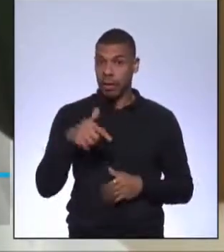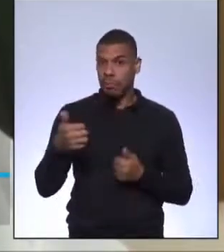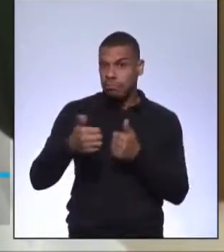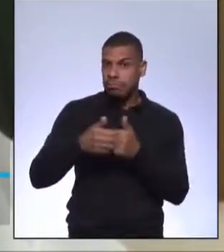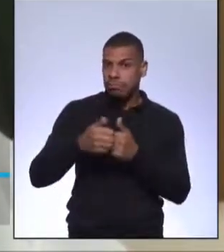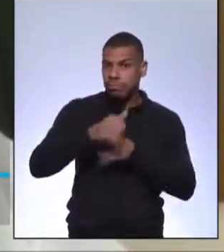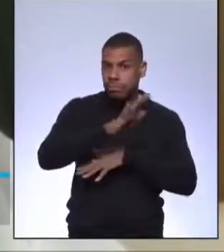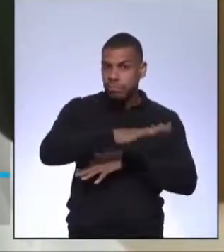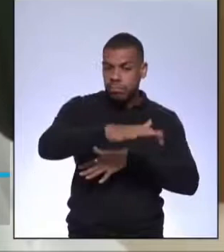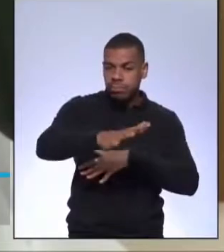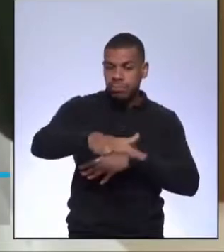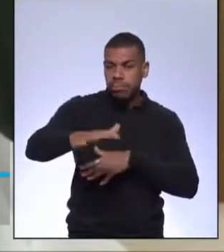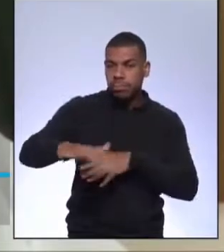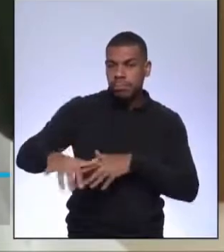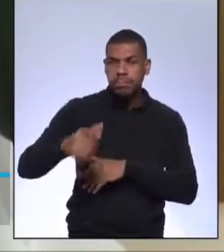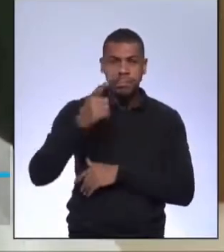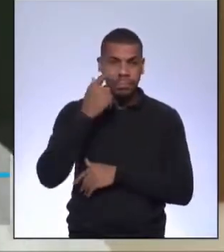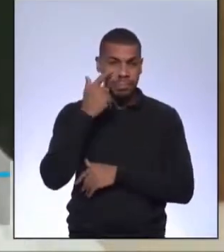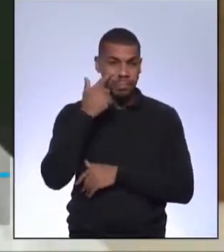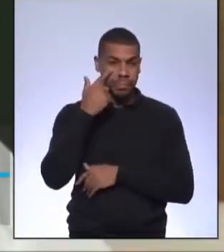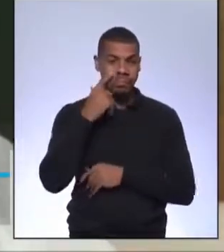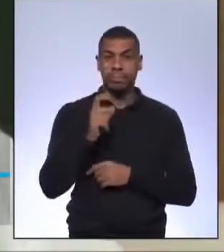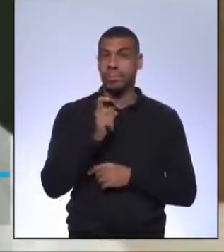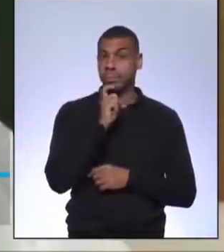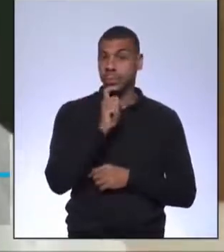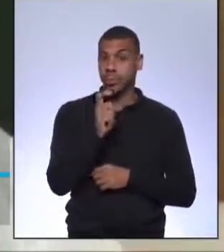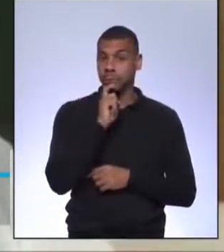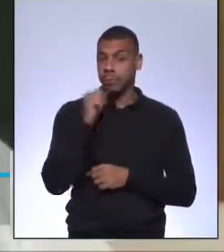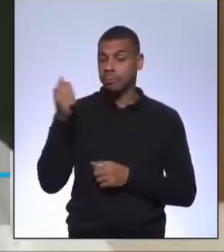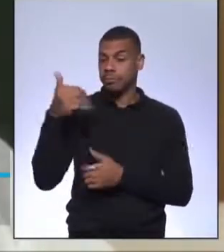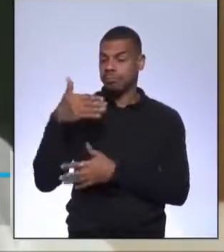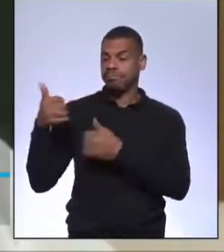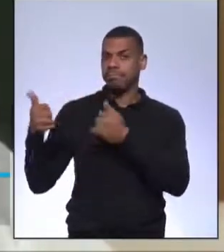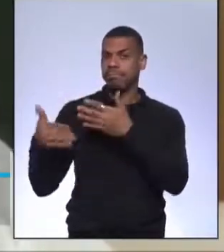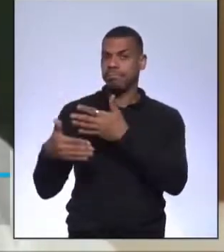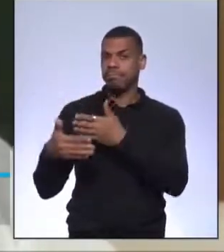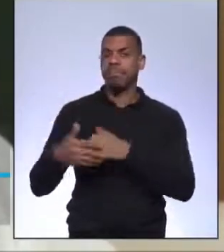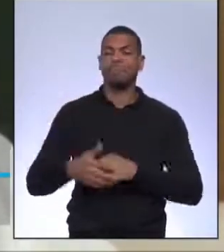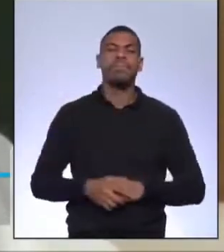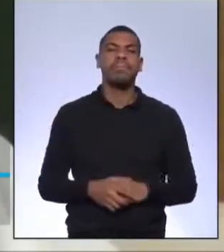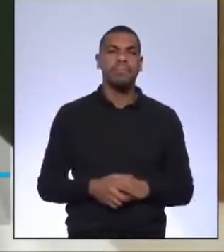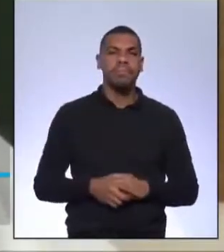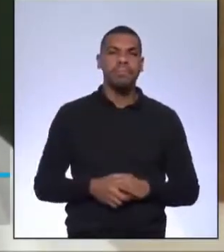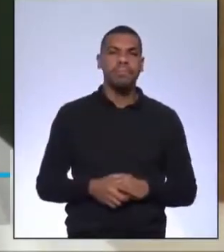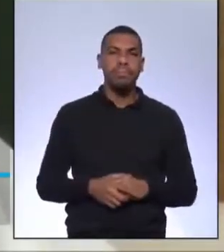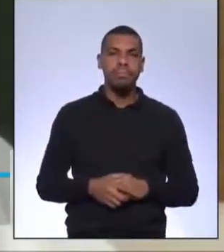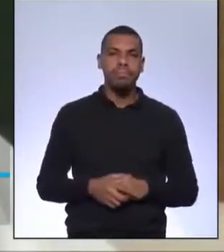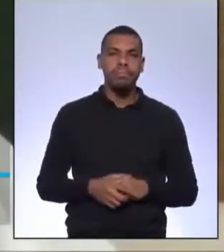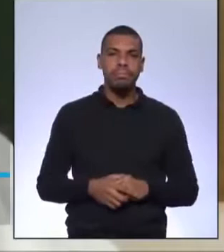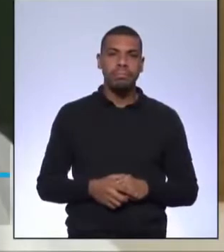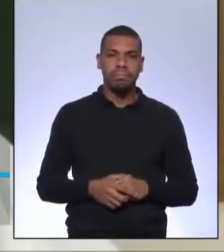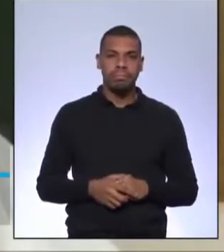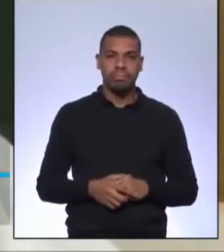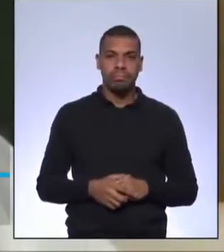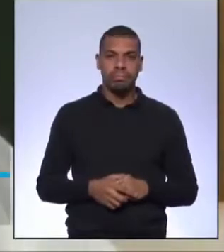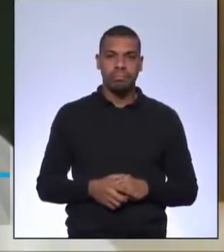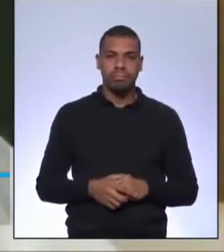na pontinha vocês vão ver que tem um negocinho verde. Se você colocar o slide aí para mim, por favor, de novo, 13, você vai ver que.